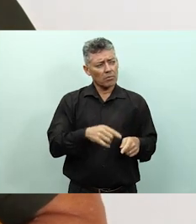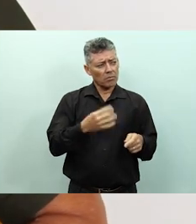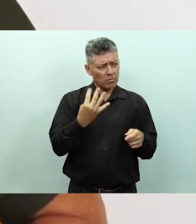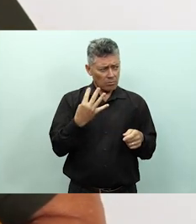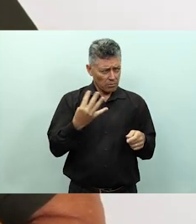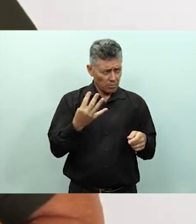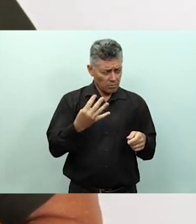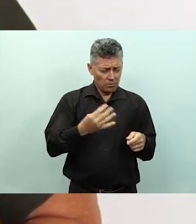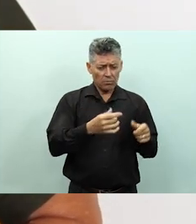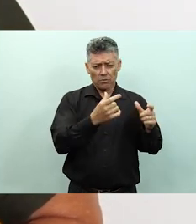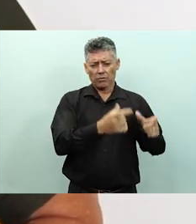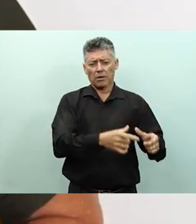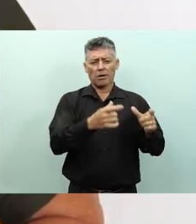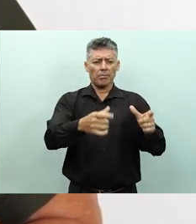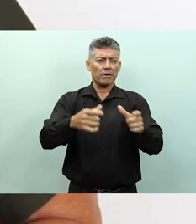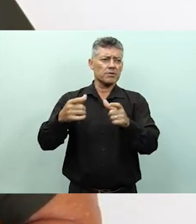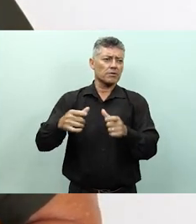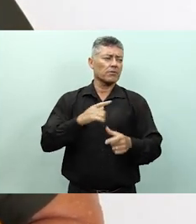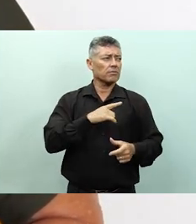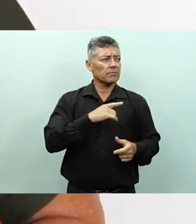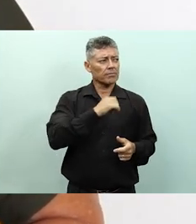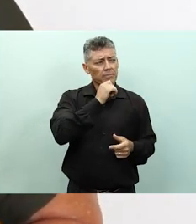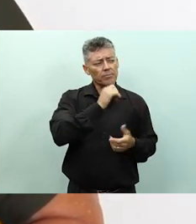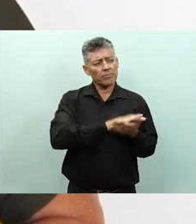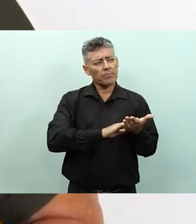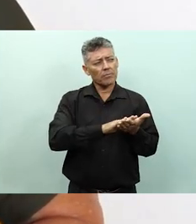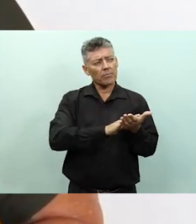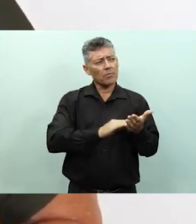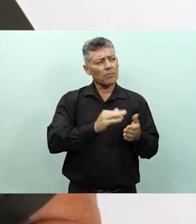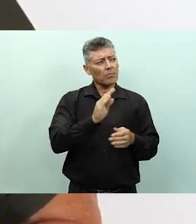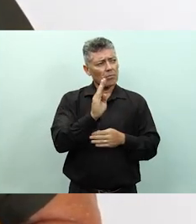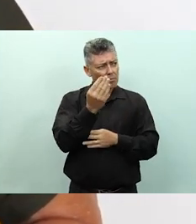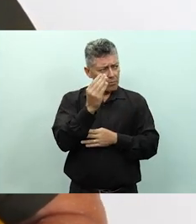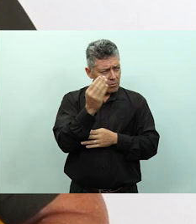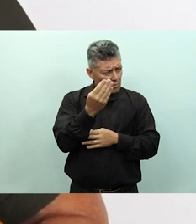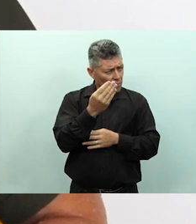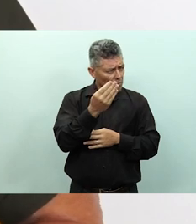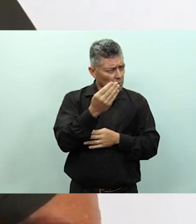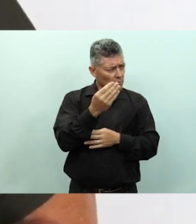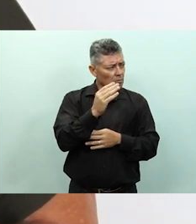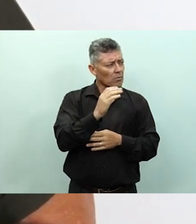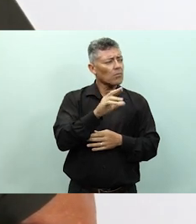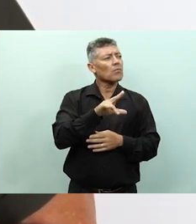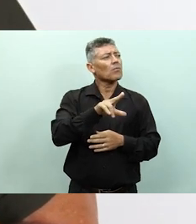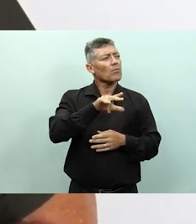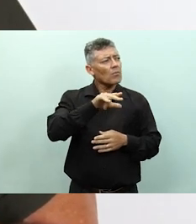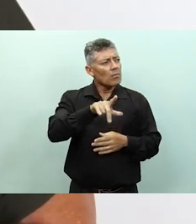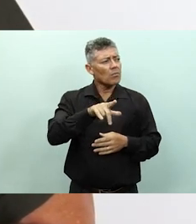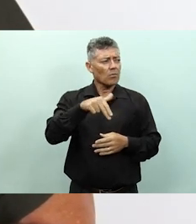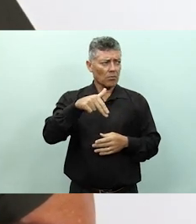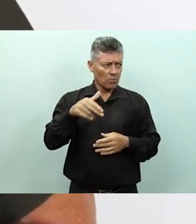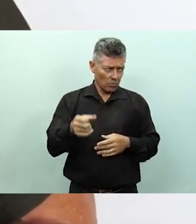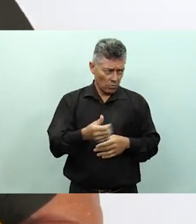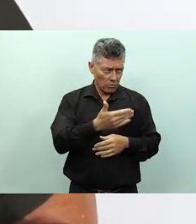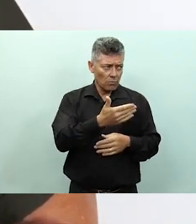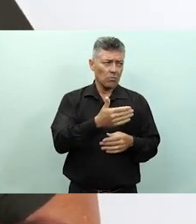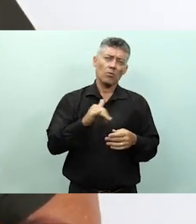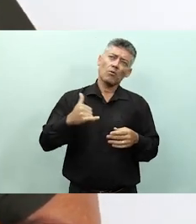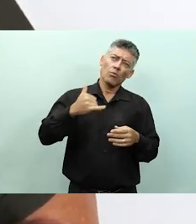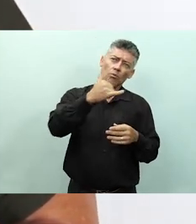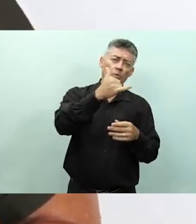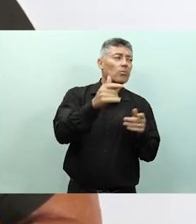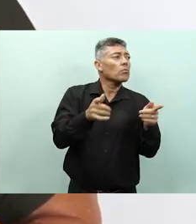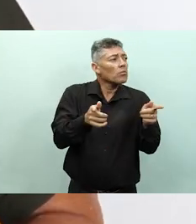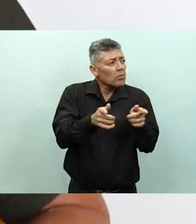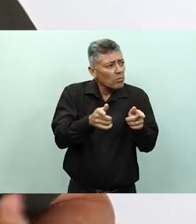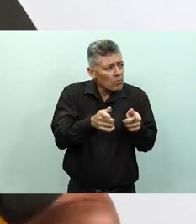lugares, quando não tinha jeito de chegar em Pau dos Ferros, Currais Novos, quando ela tinha pressa, o avião do estado, que era muito